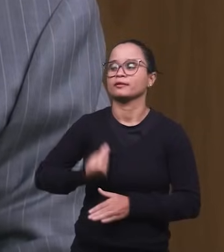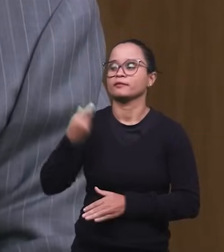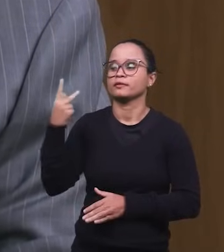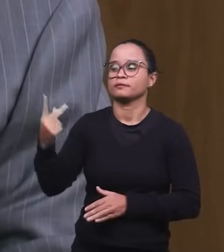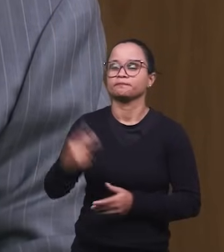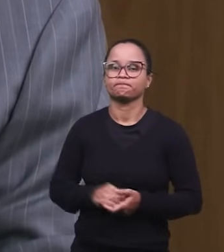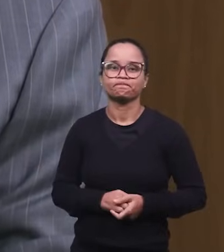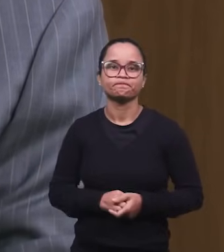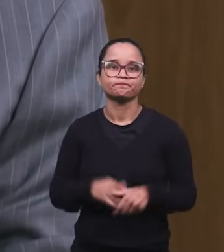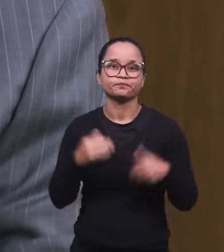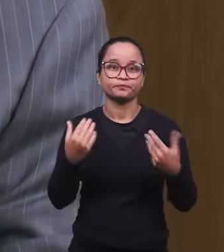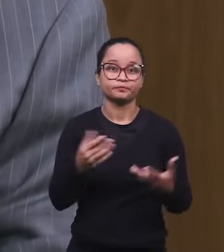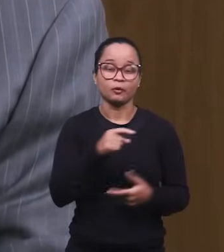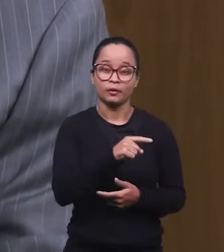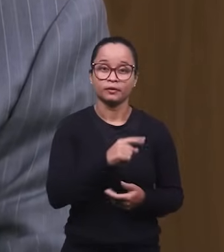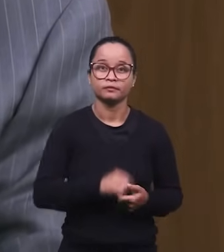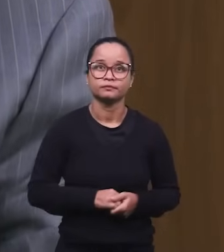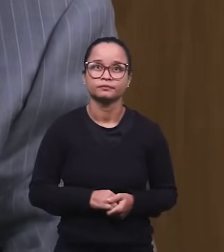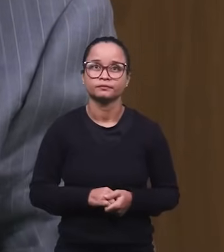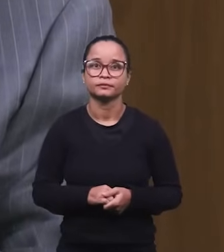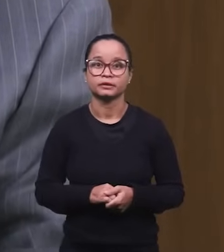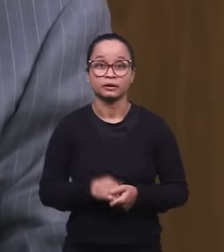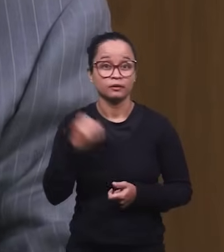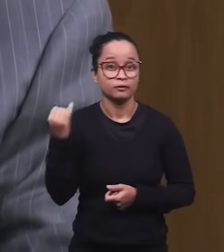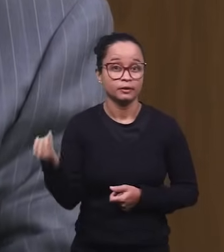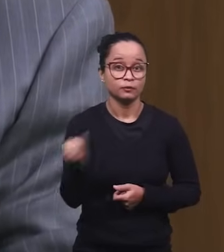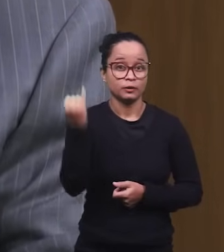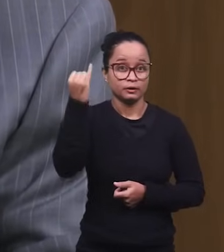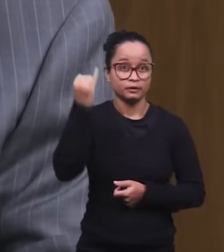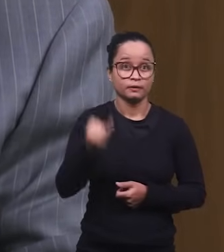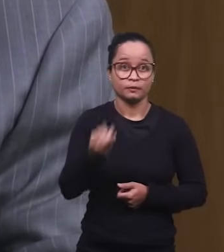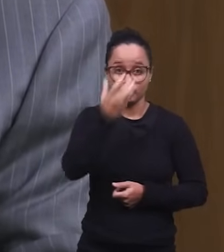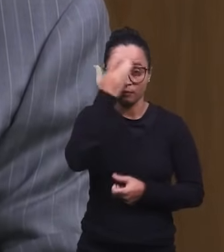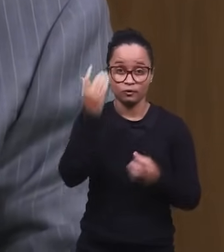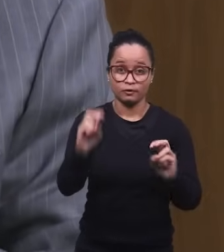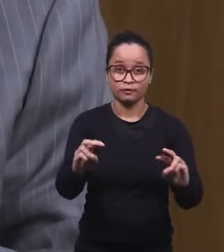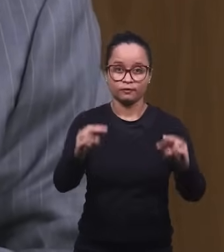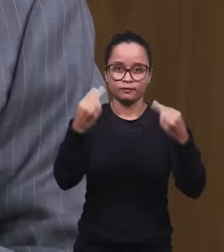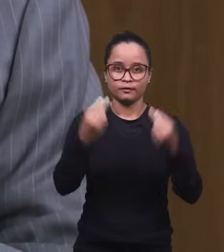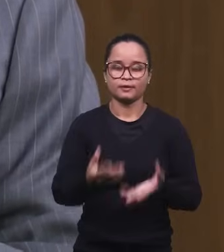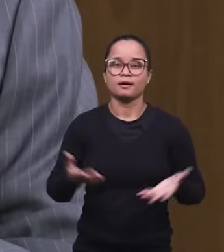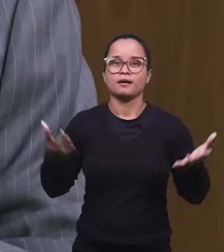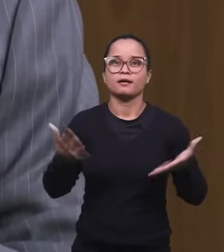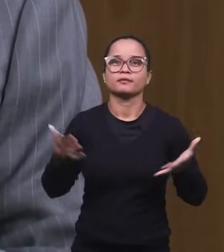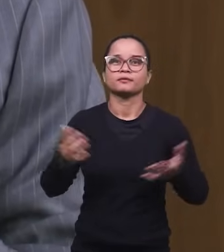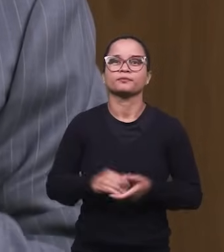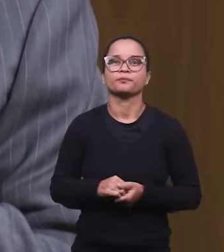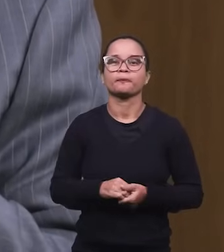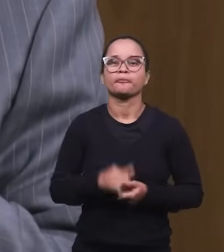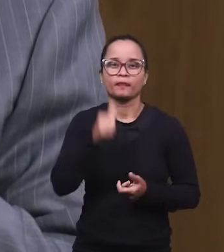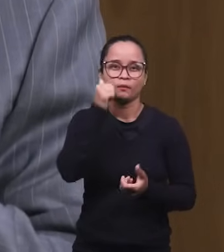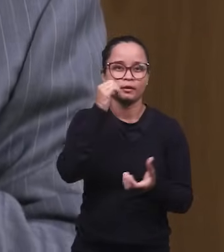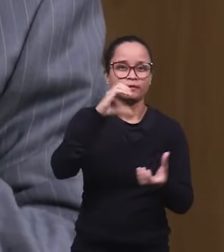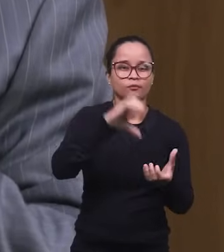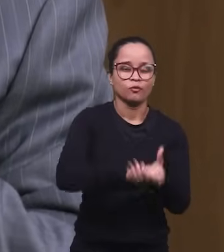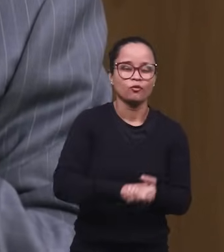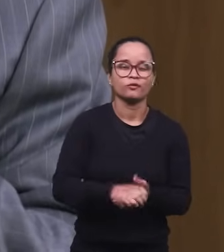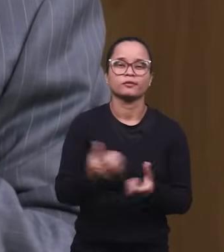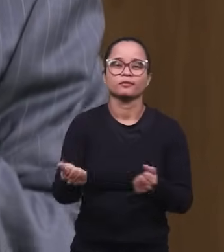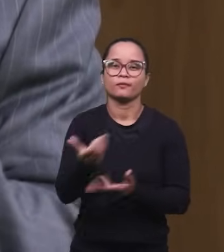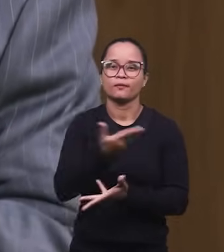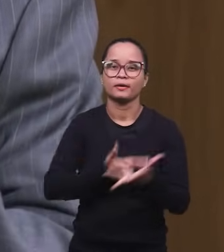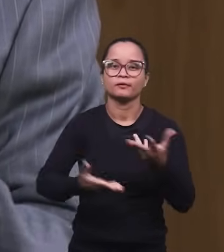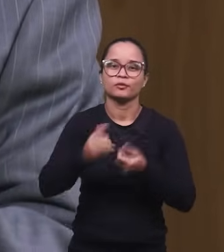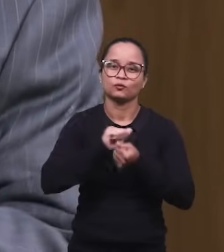dele. Então, isso fala muito importante para quem está nos ouvindo nessa hora, para as esposas que